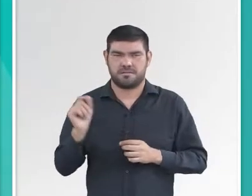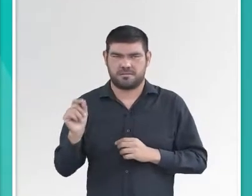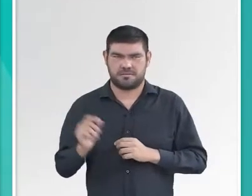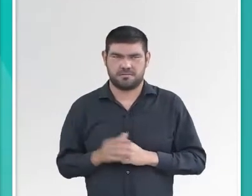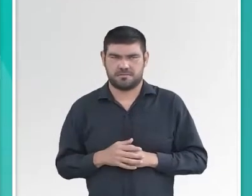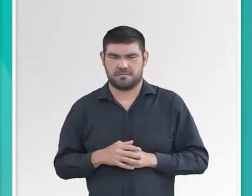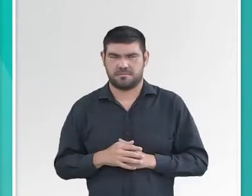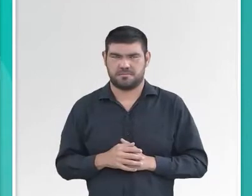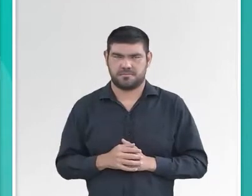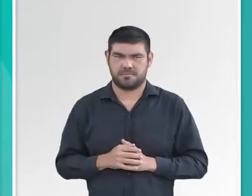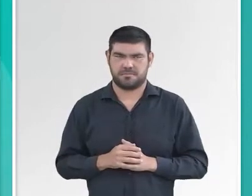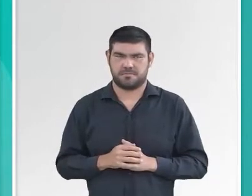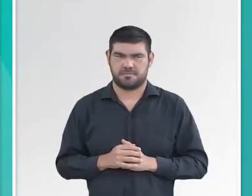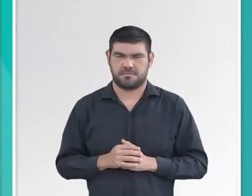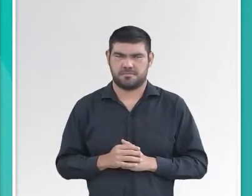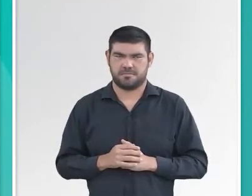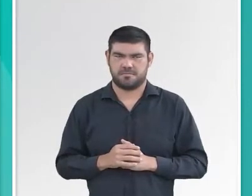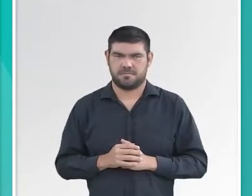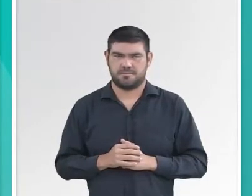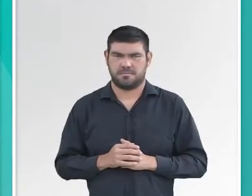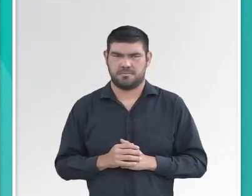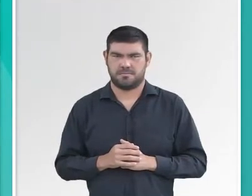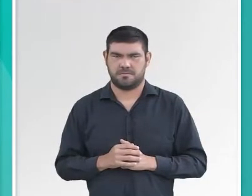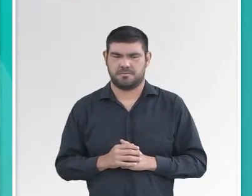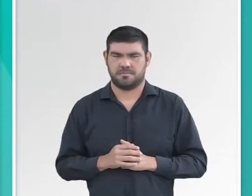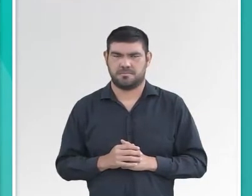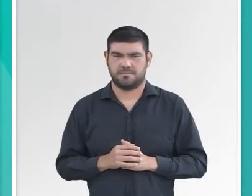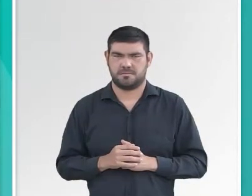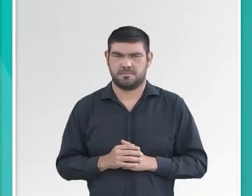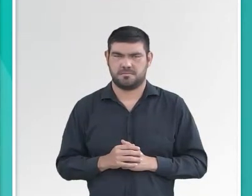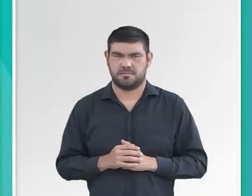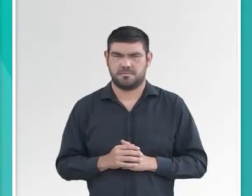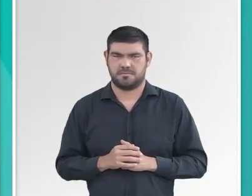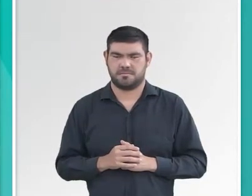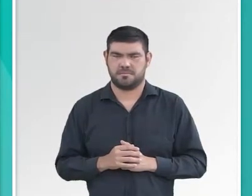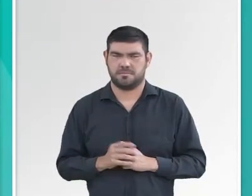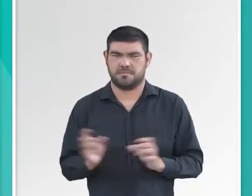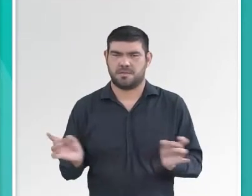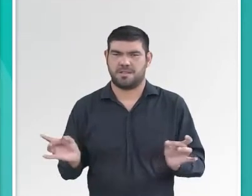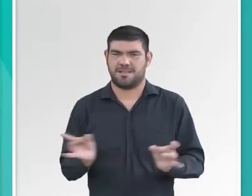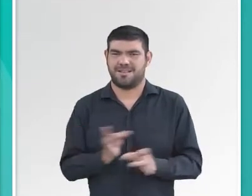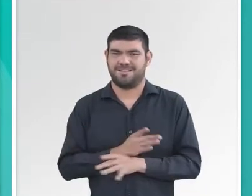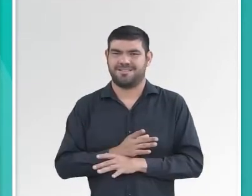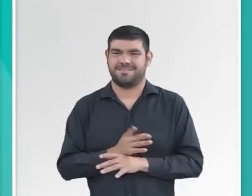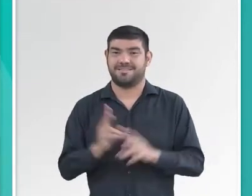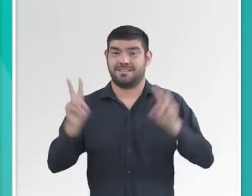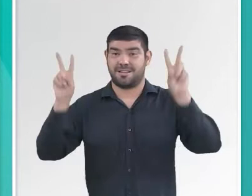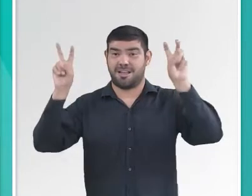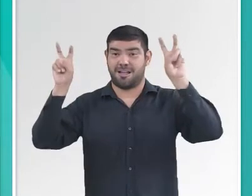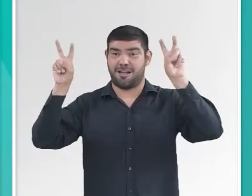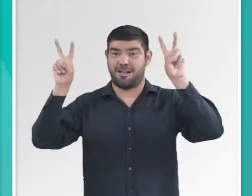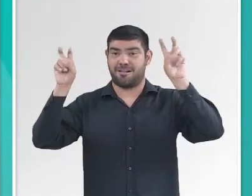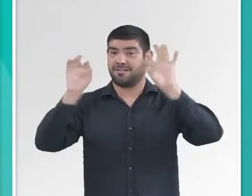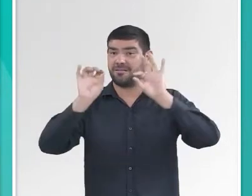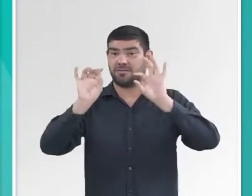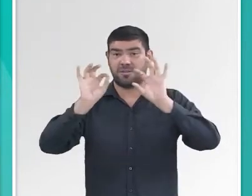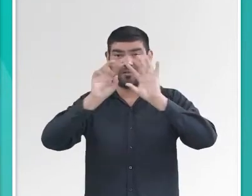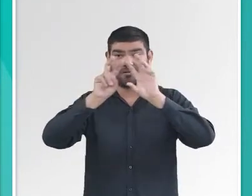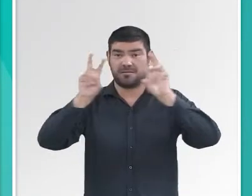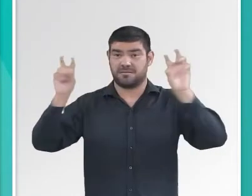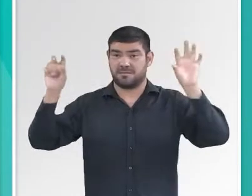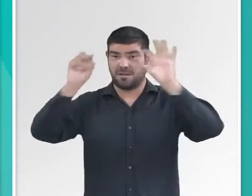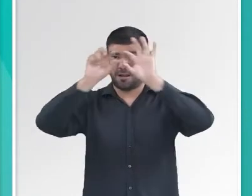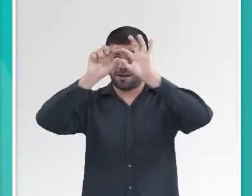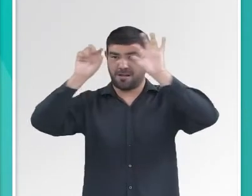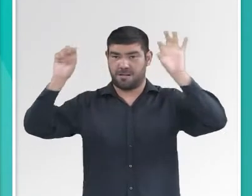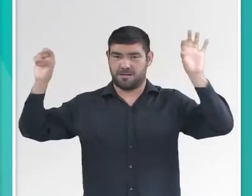tudo aqui. Só o título agora. Pronto. Só o título aí para você,